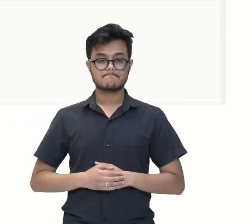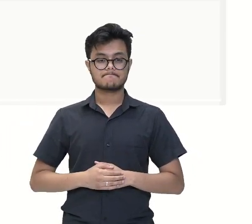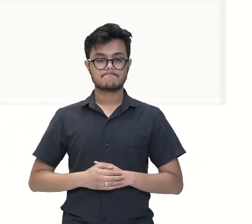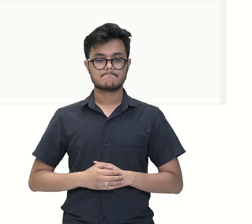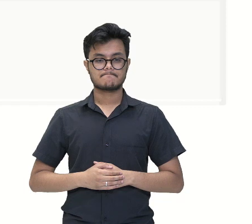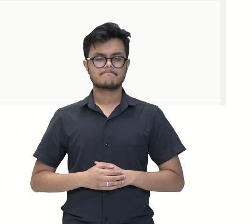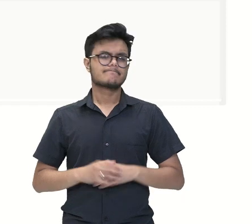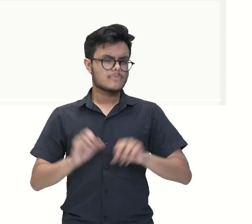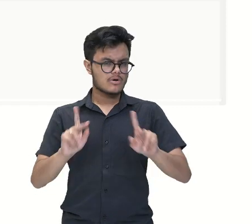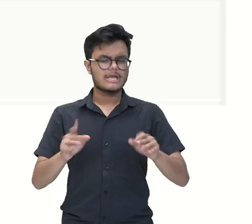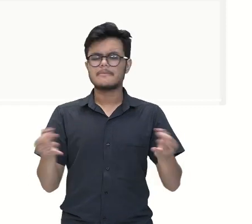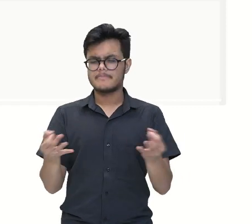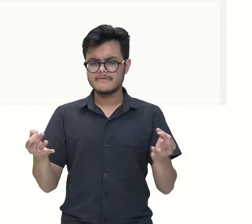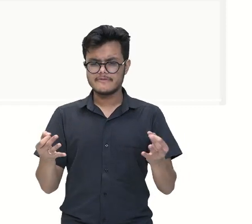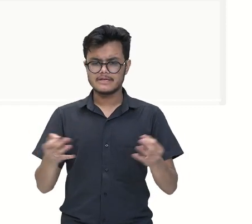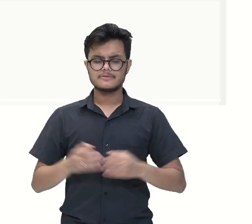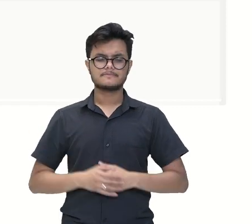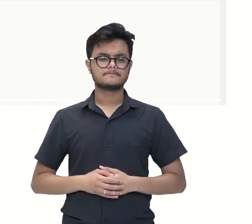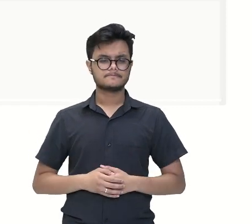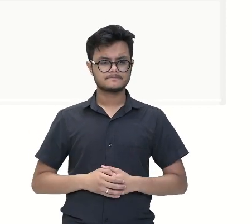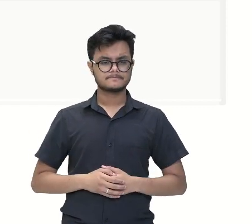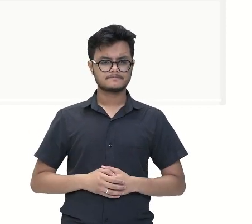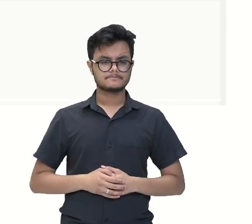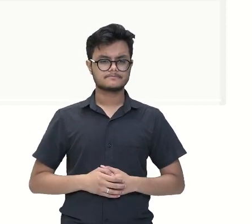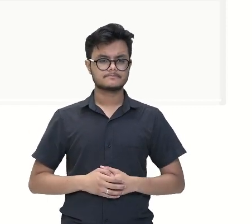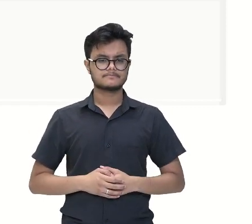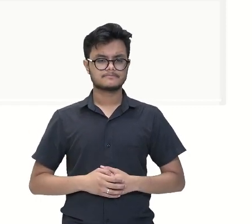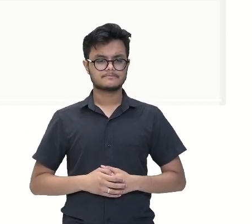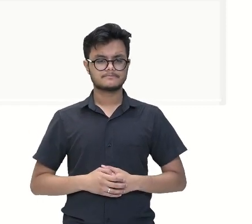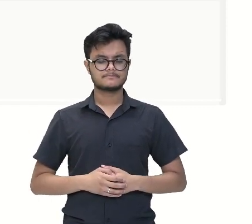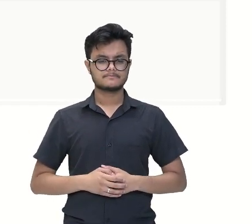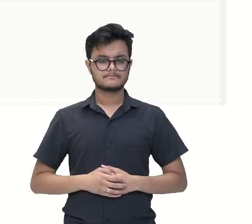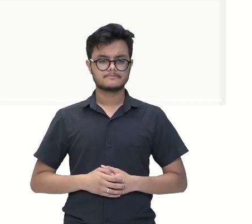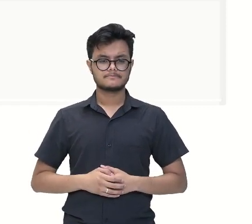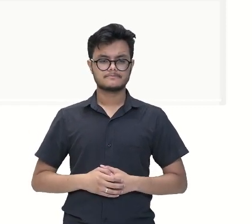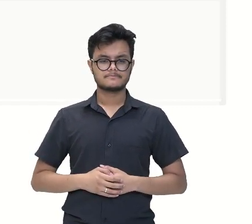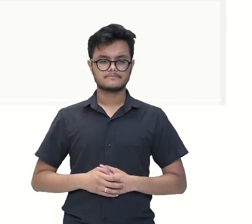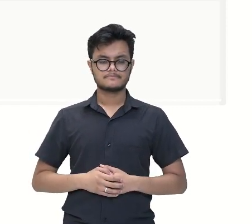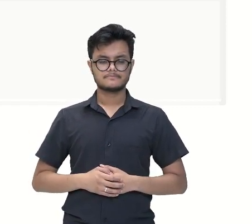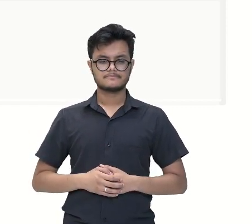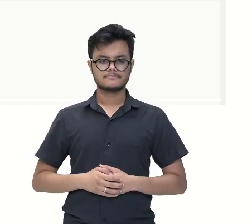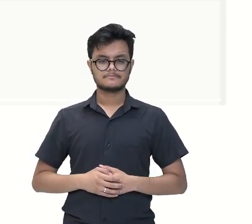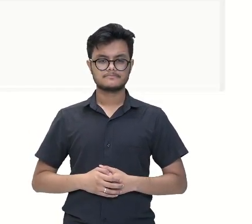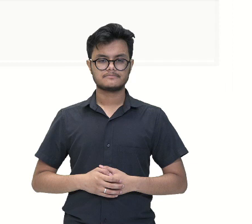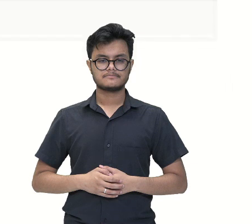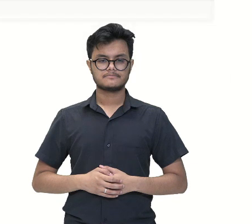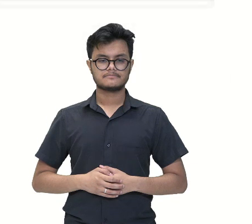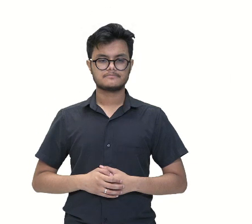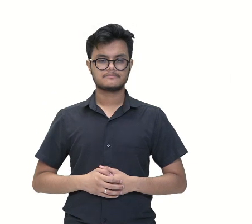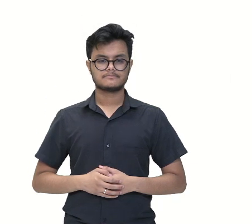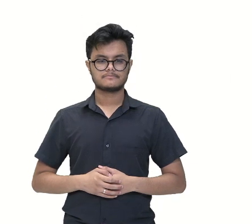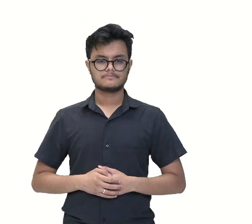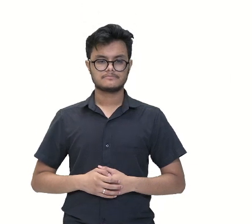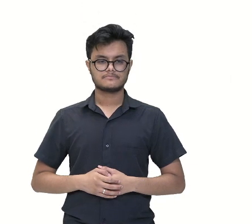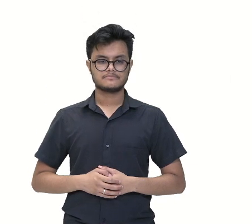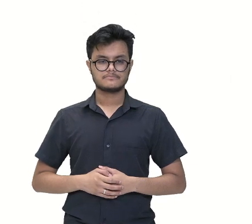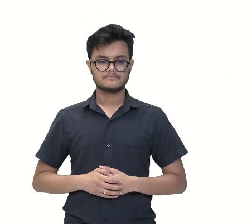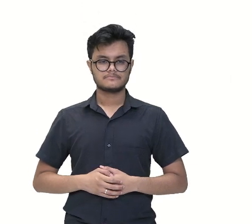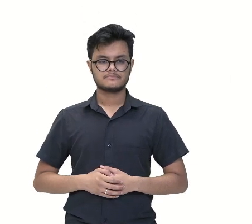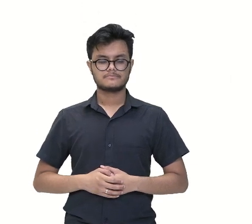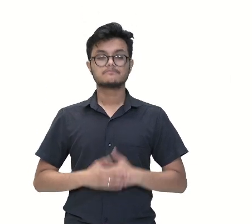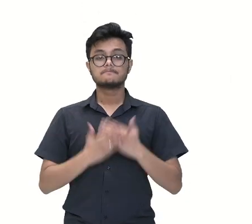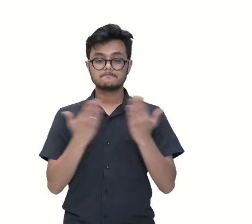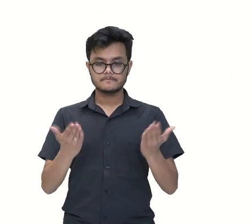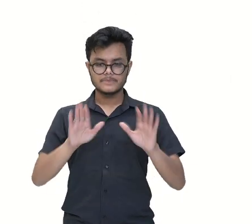providência é essa daí. Vamos igualar a zero. Bom, lembra que eu falei para vocês